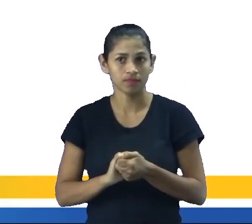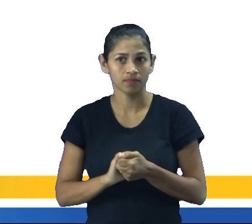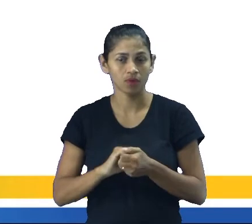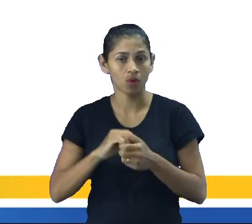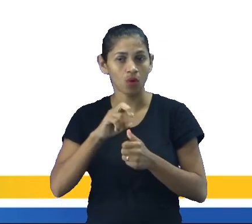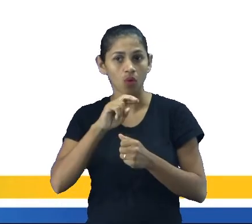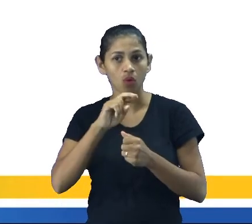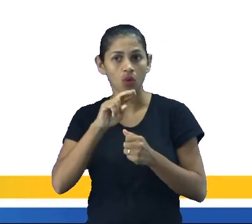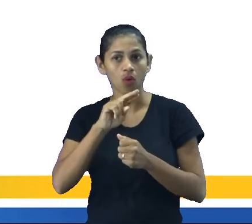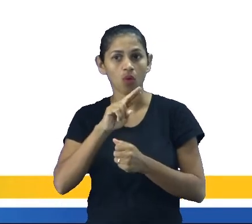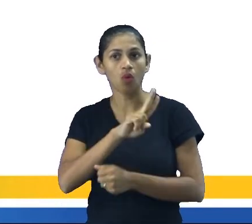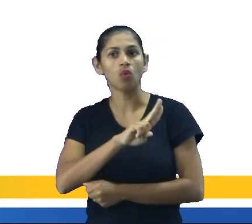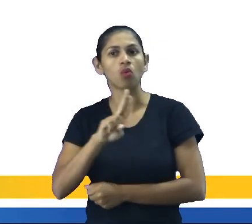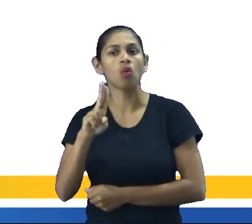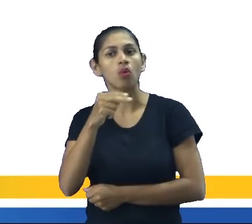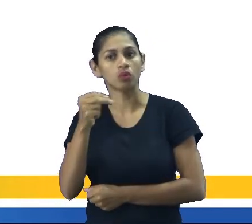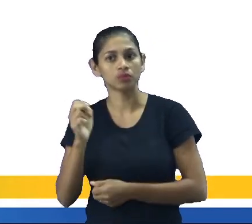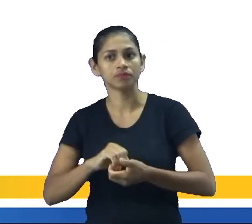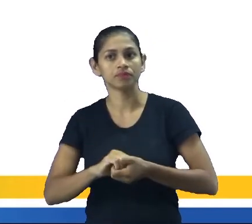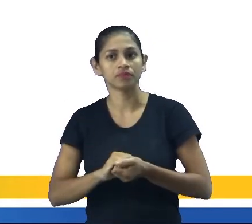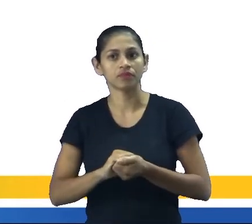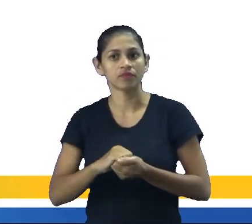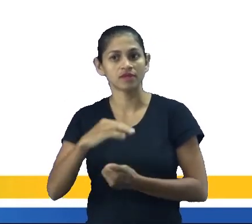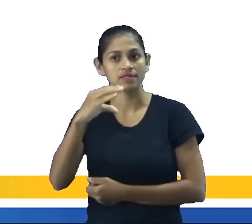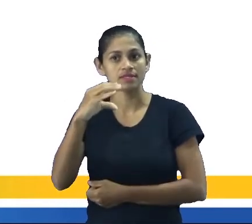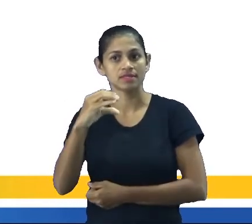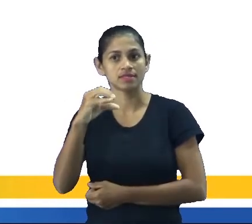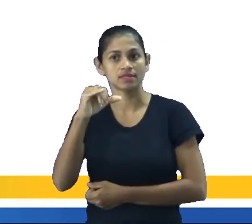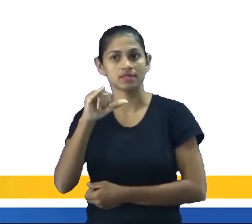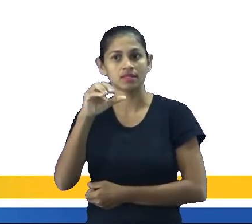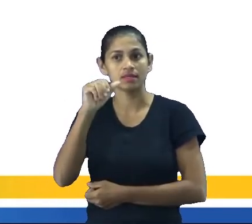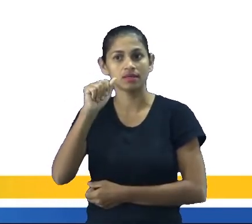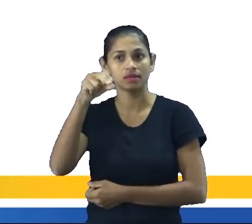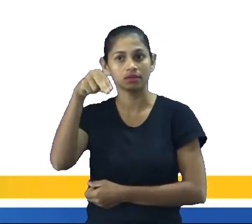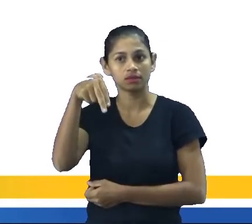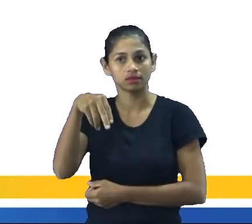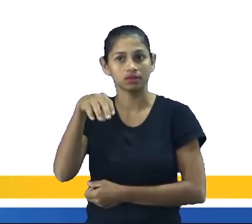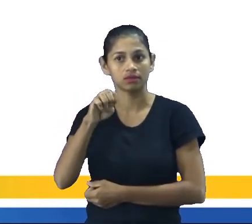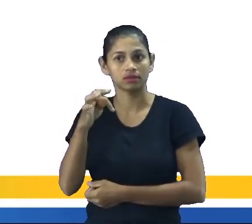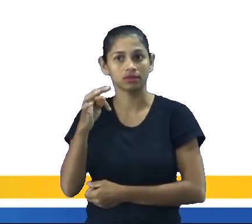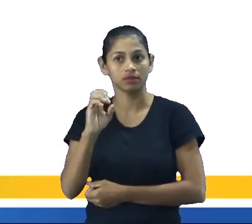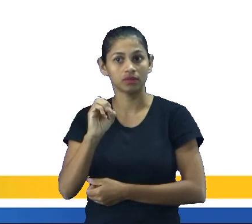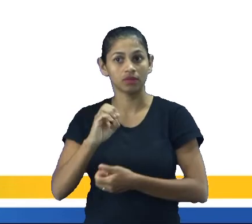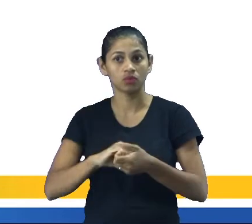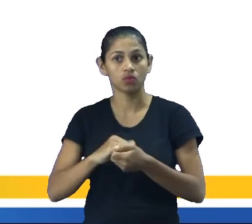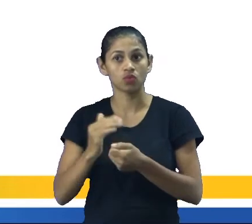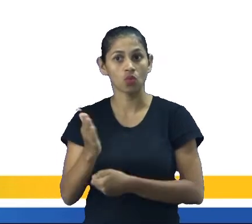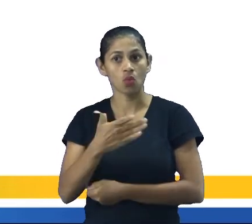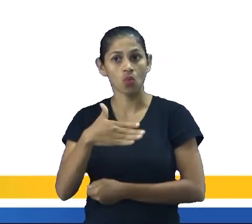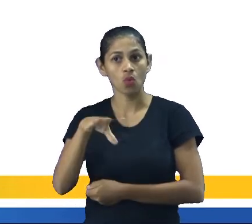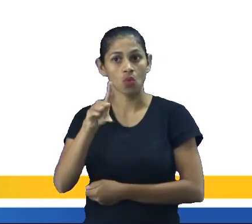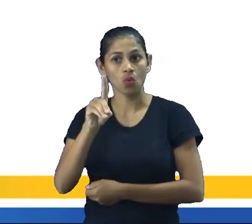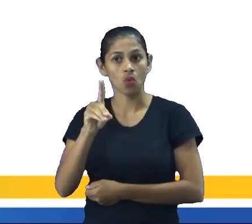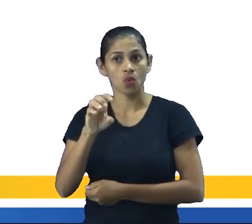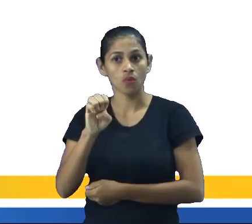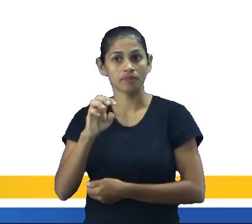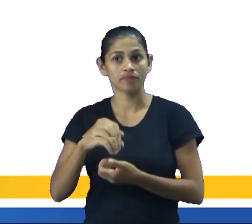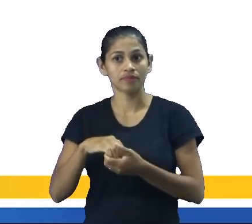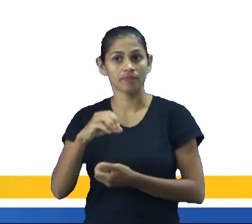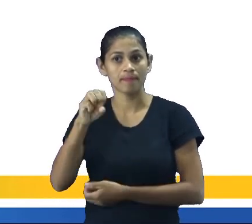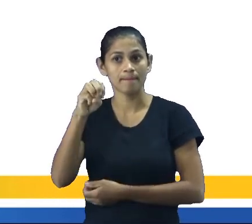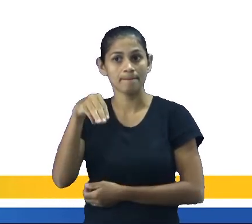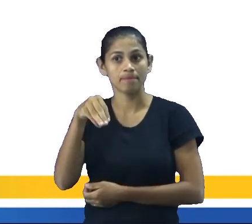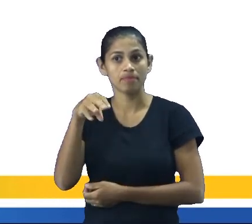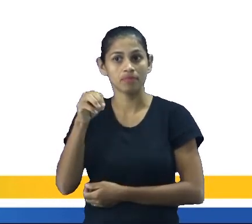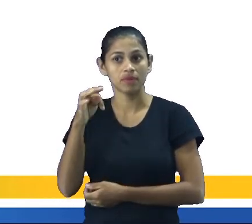cianeto mais o nome do radical. Então, fica cianeto de metila. Então, isso daqui é a nomenclatura